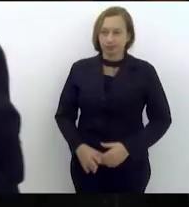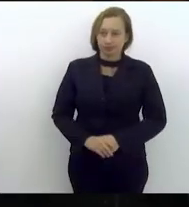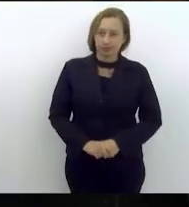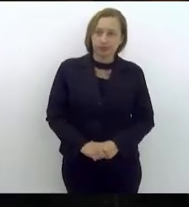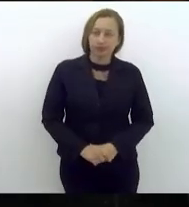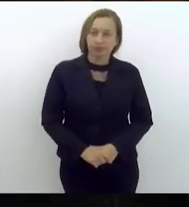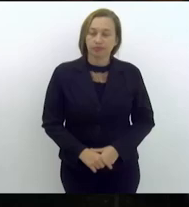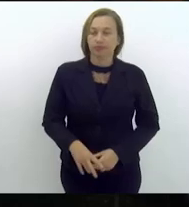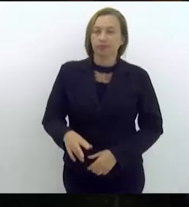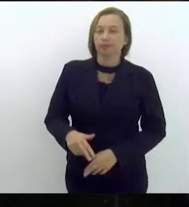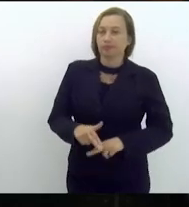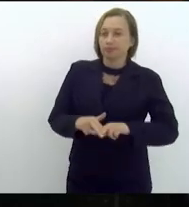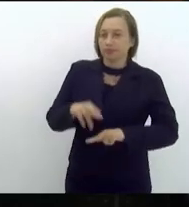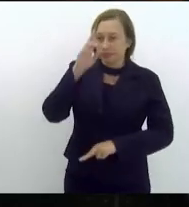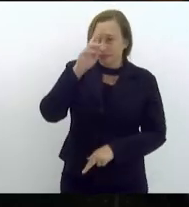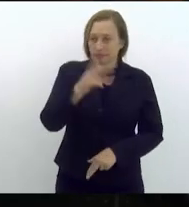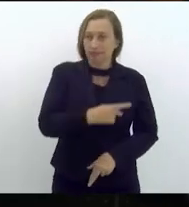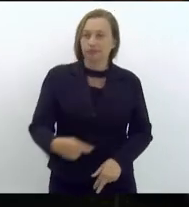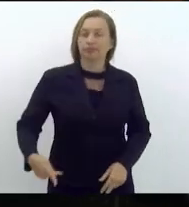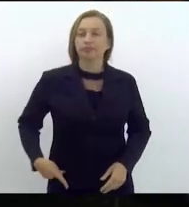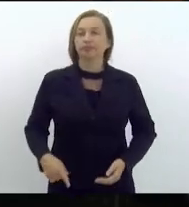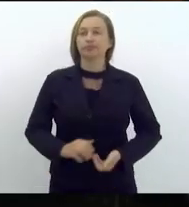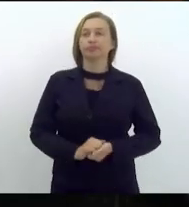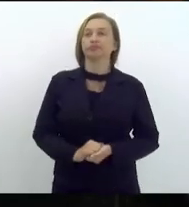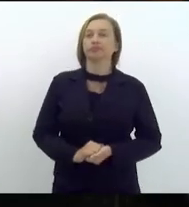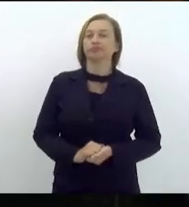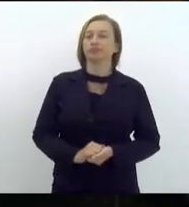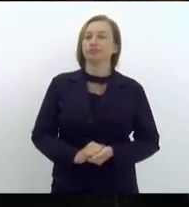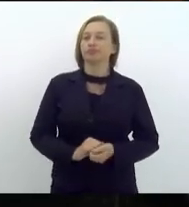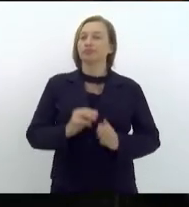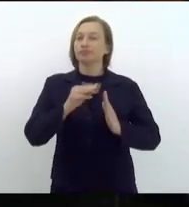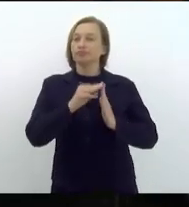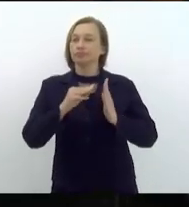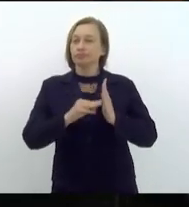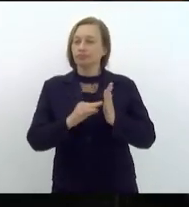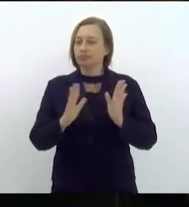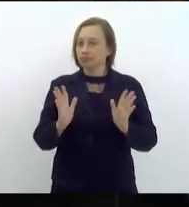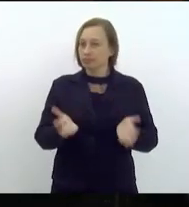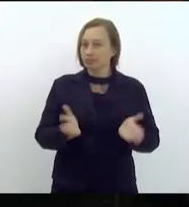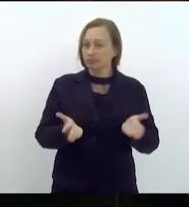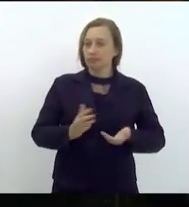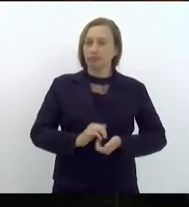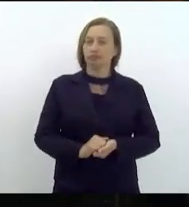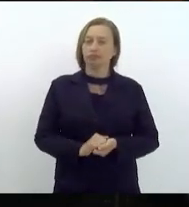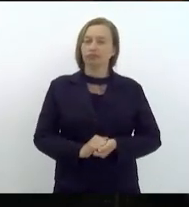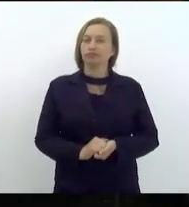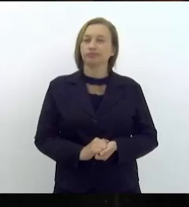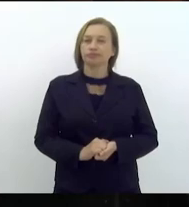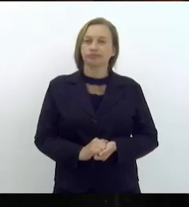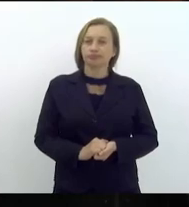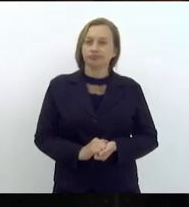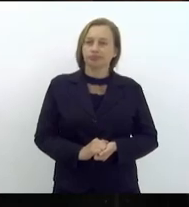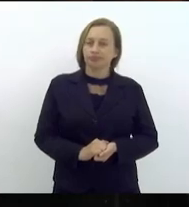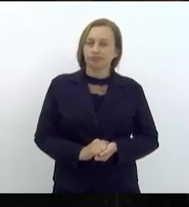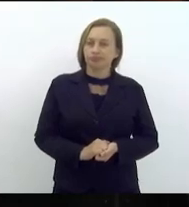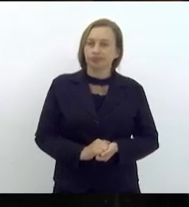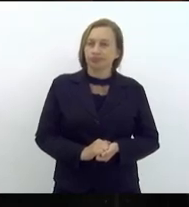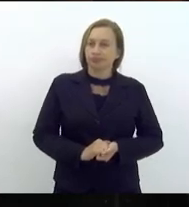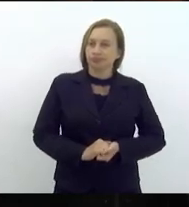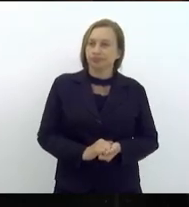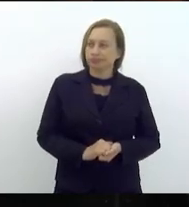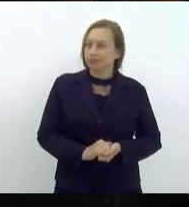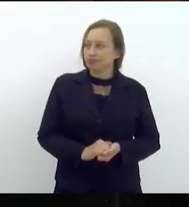preconizamos que a metodologia atual seja alterada